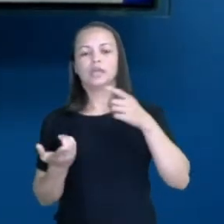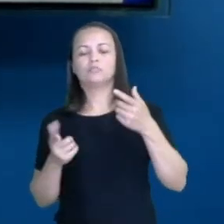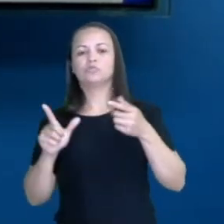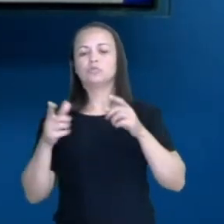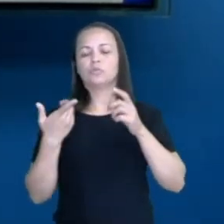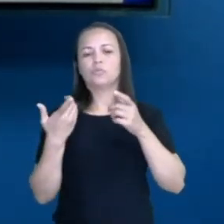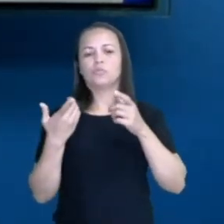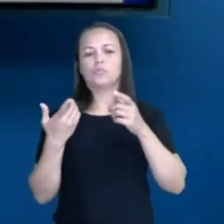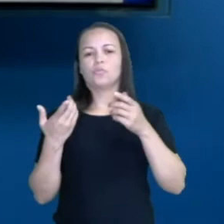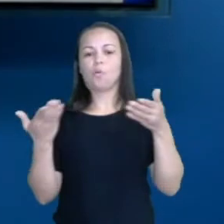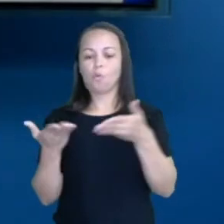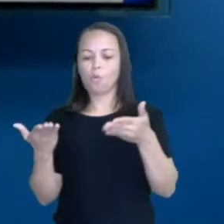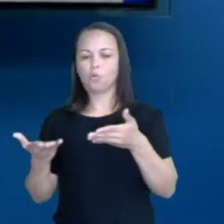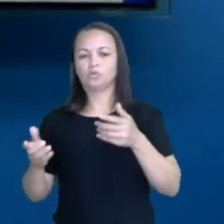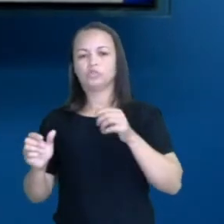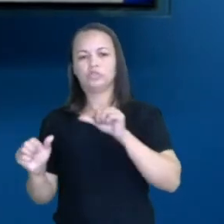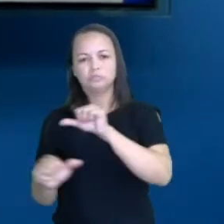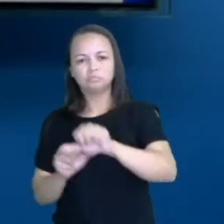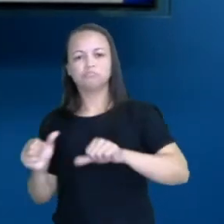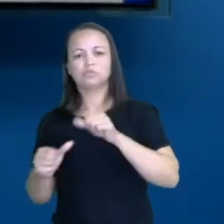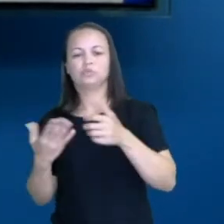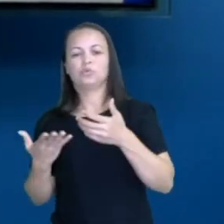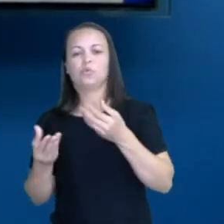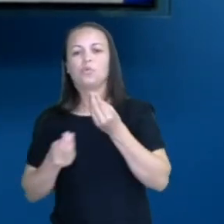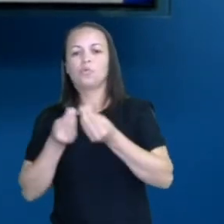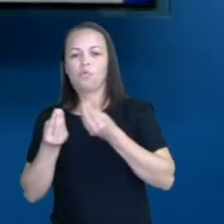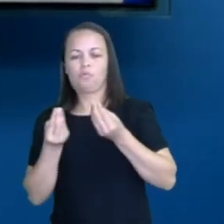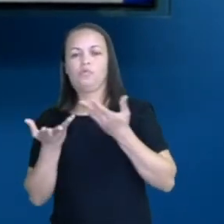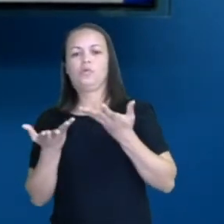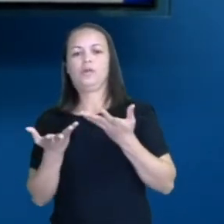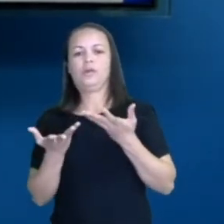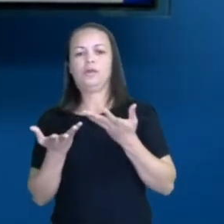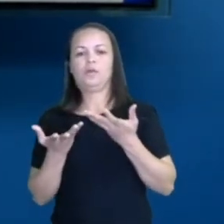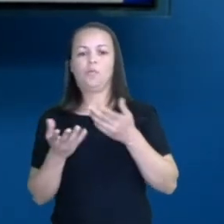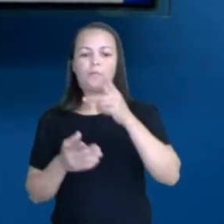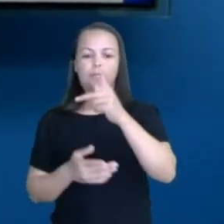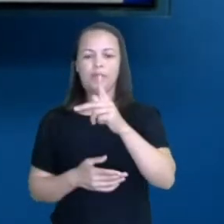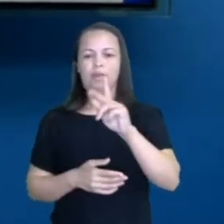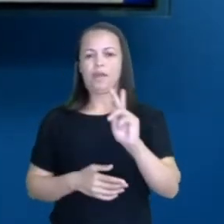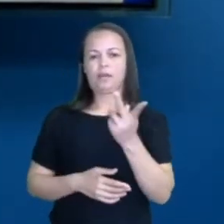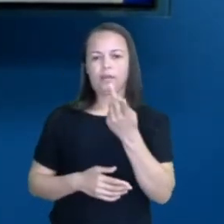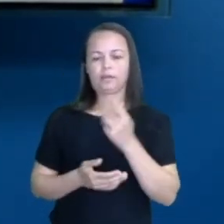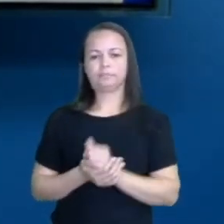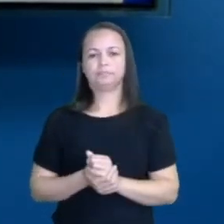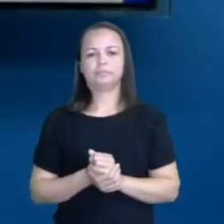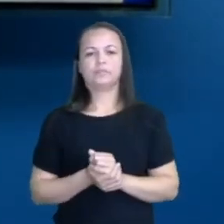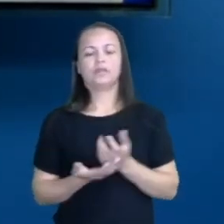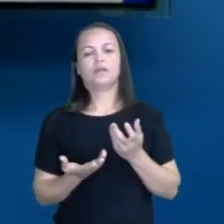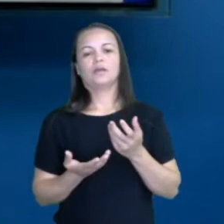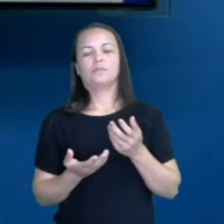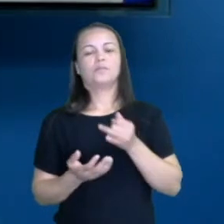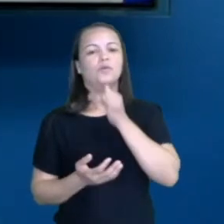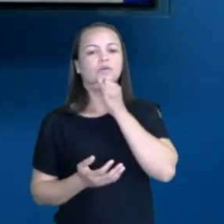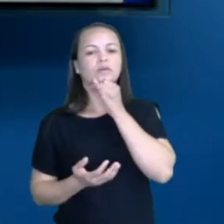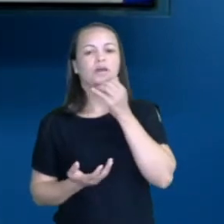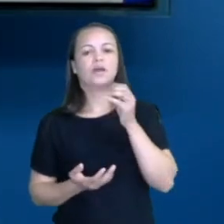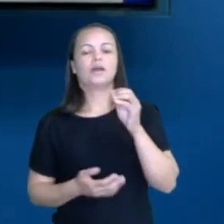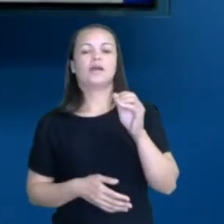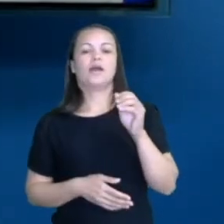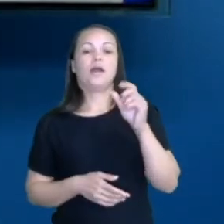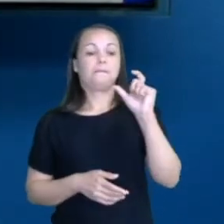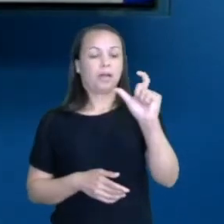período colonial eram escritos com a PH. Por exemplo, a palavra órfão,